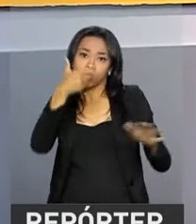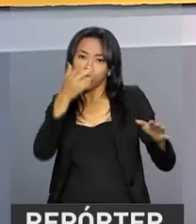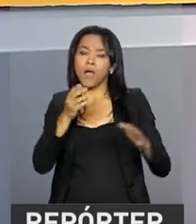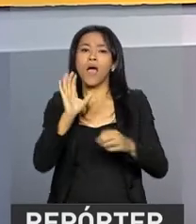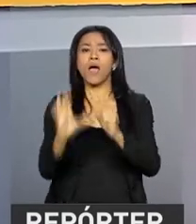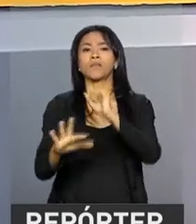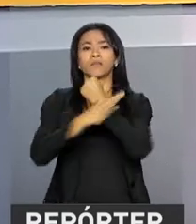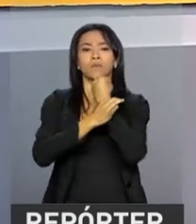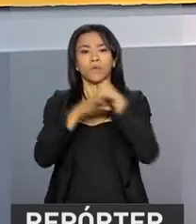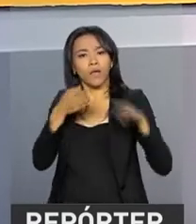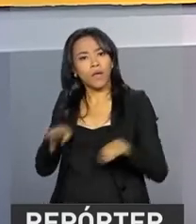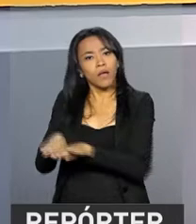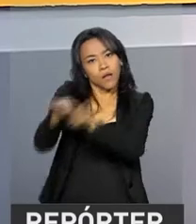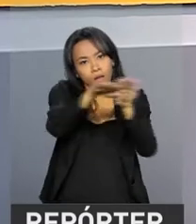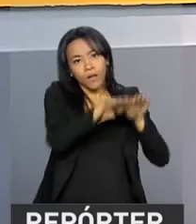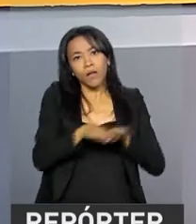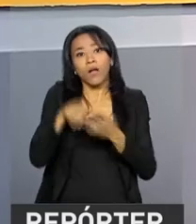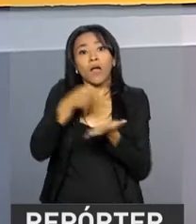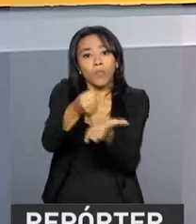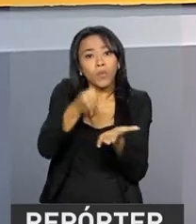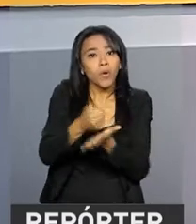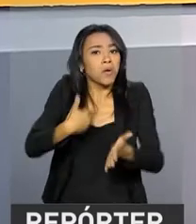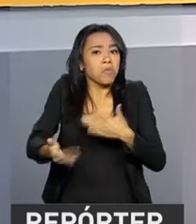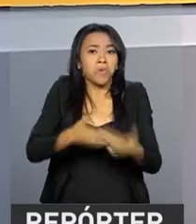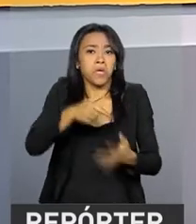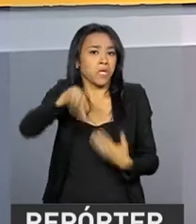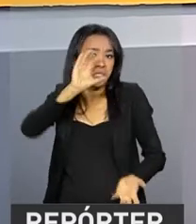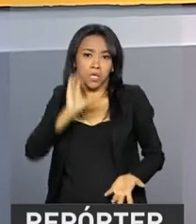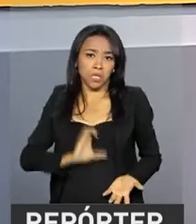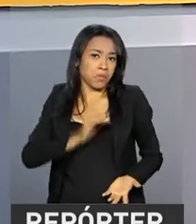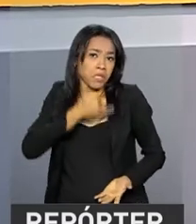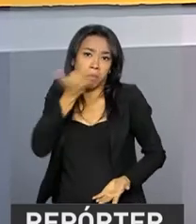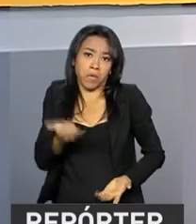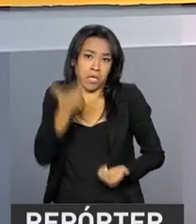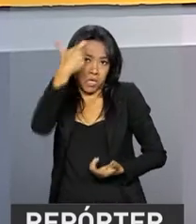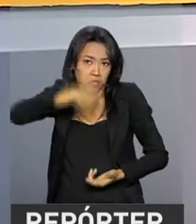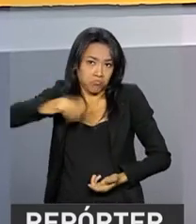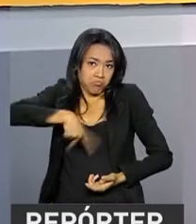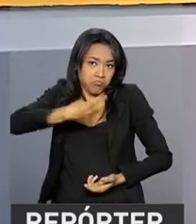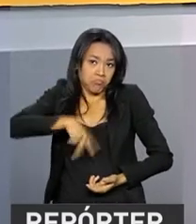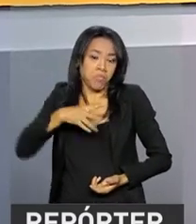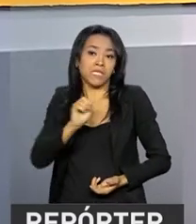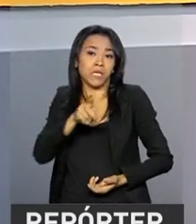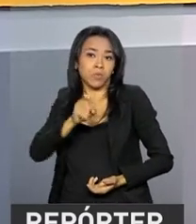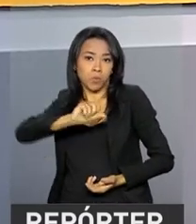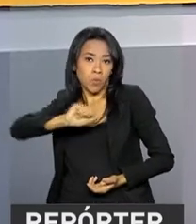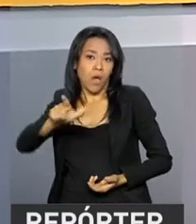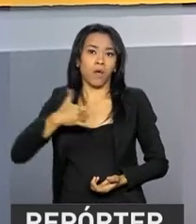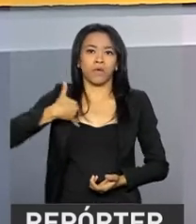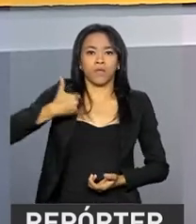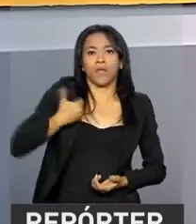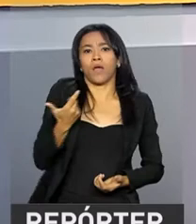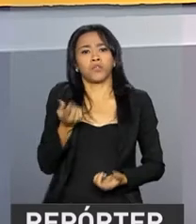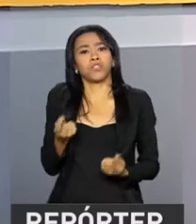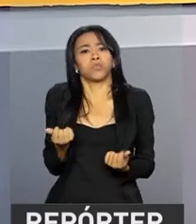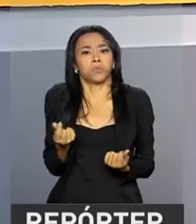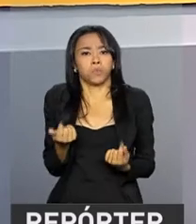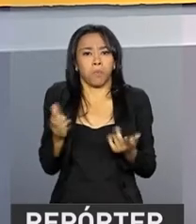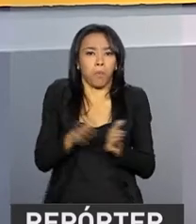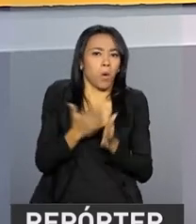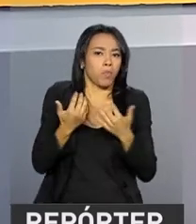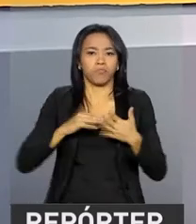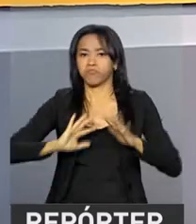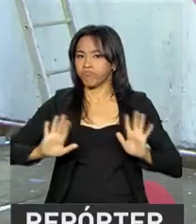assistência a todo cidadão brasileiro independente da sua orientação sexual idade e condição econômica